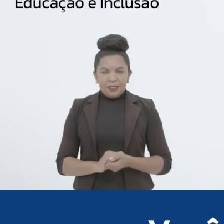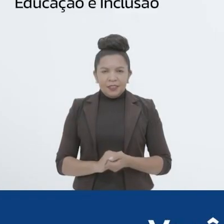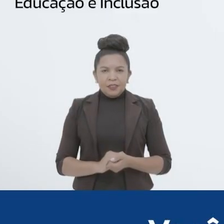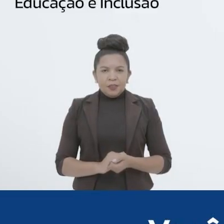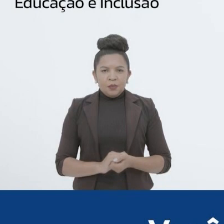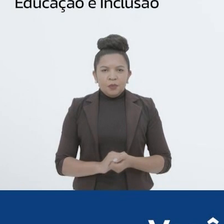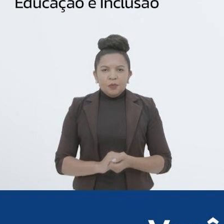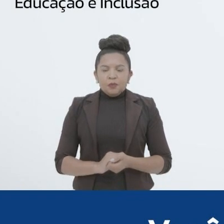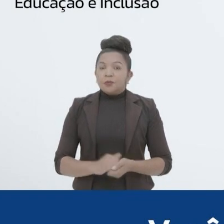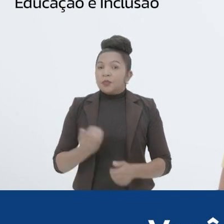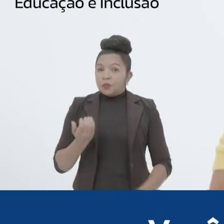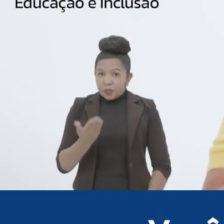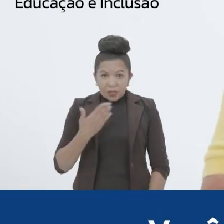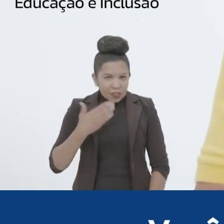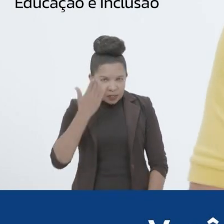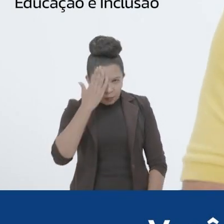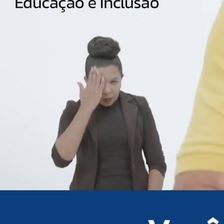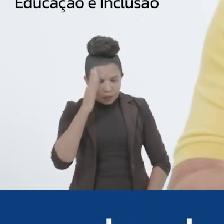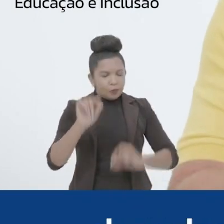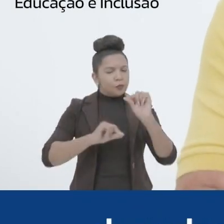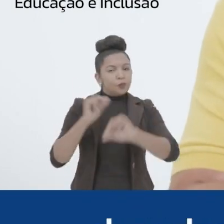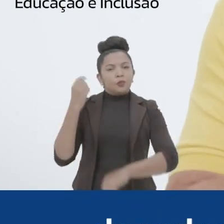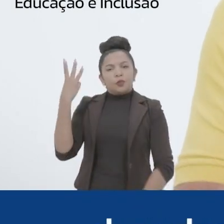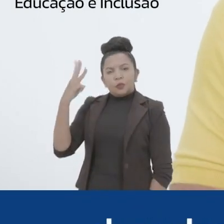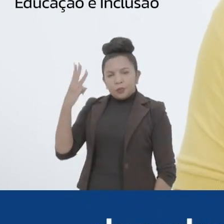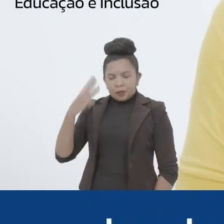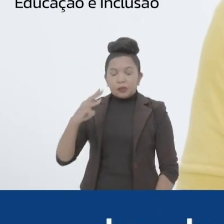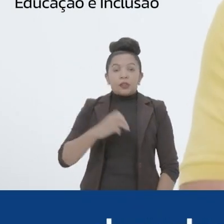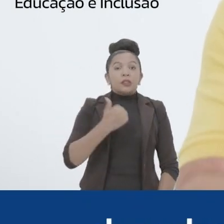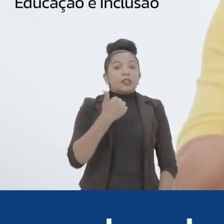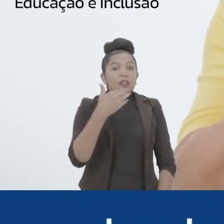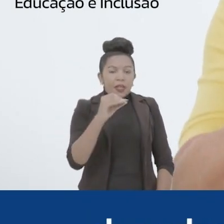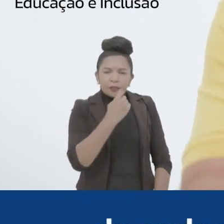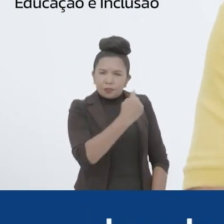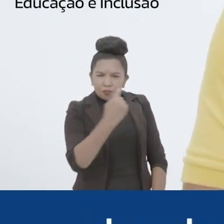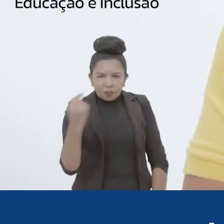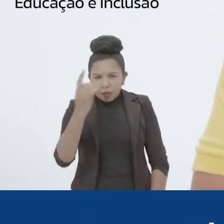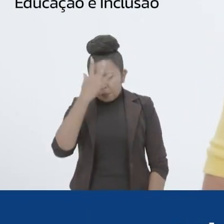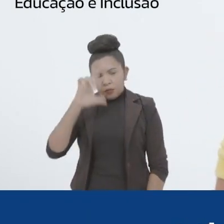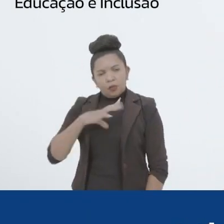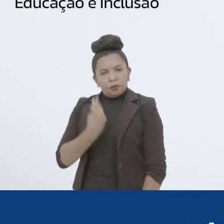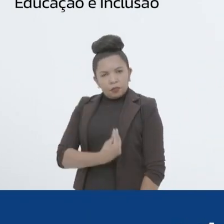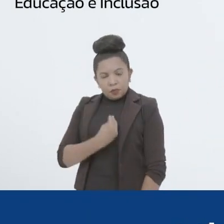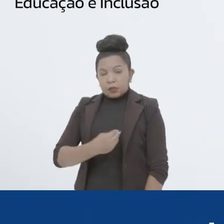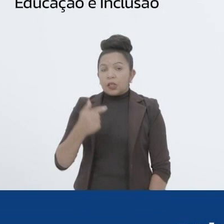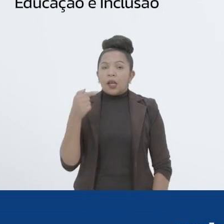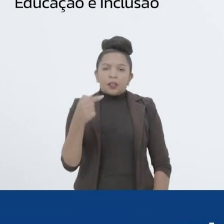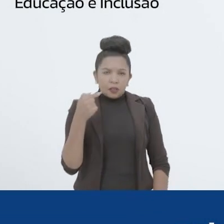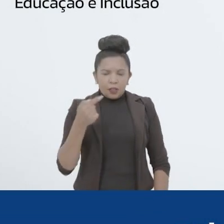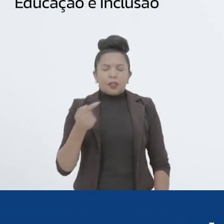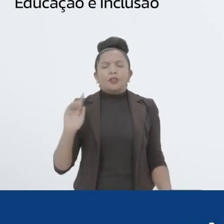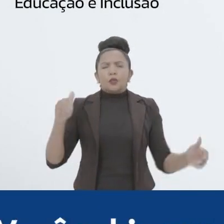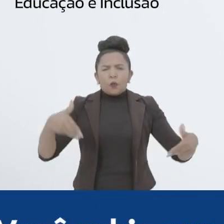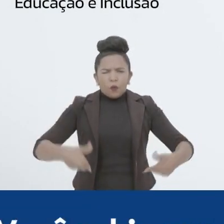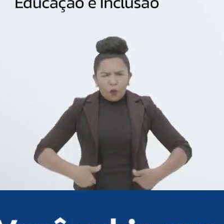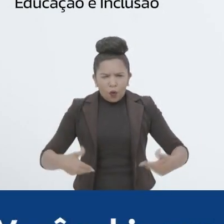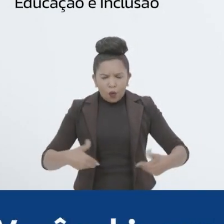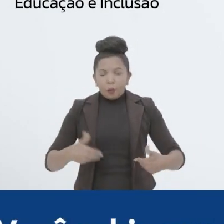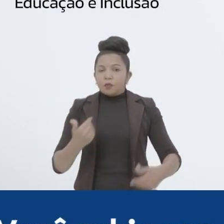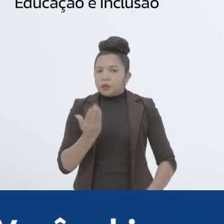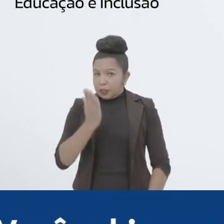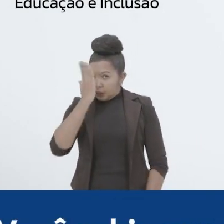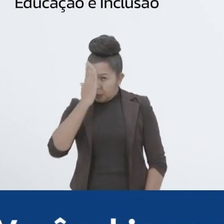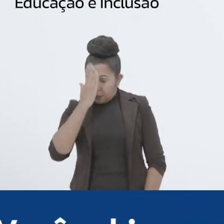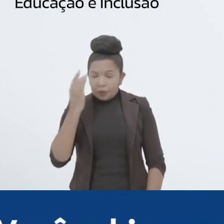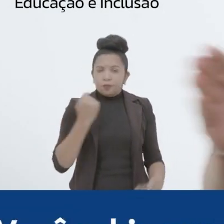40. Você sabia que no Maranhão, de cada 10 pessoas que aqui vivem, 7 ainda passam fome? Você sabia